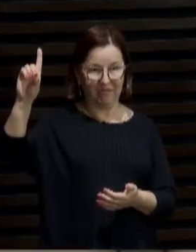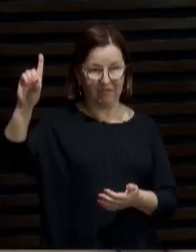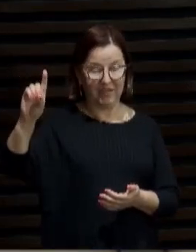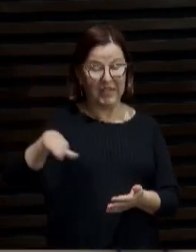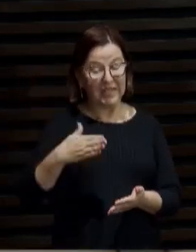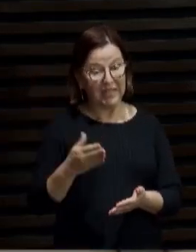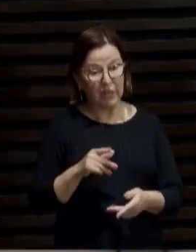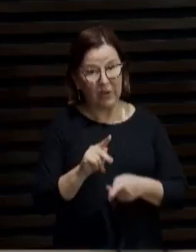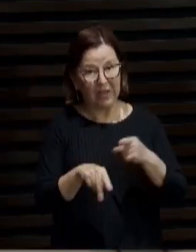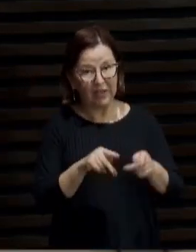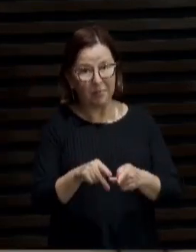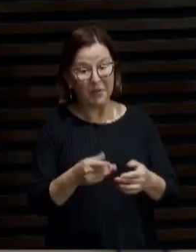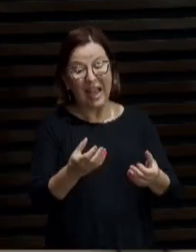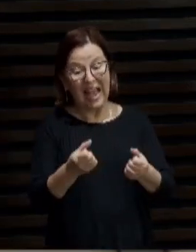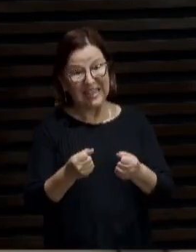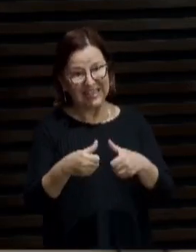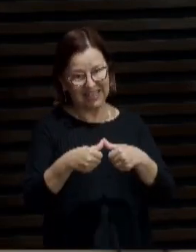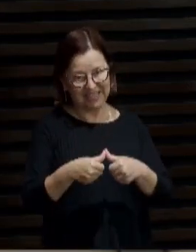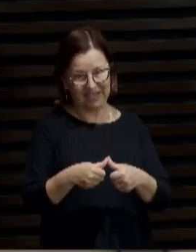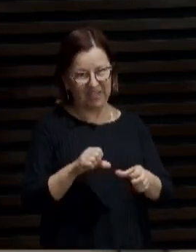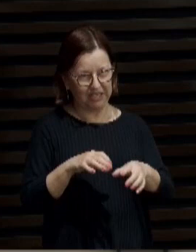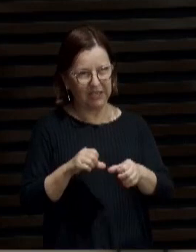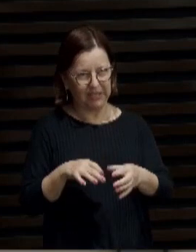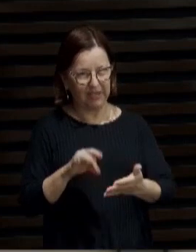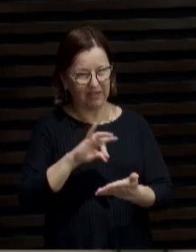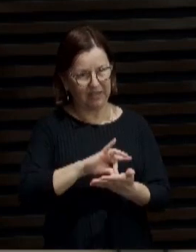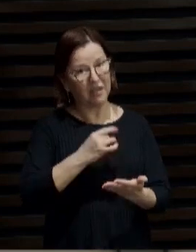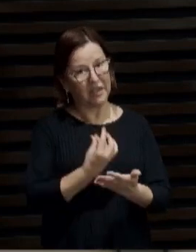levadas por essas doutrinas heréticas. Vocês entendem isso?